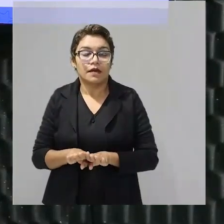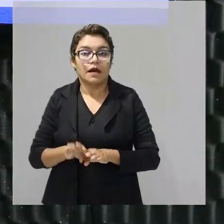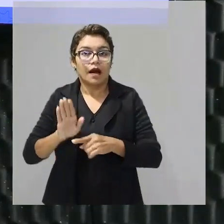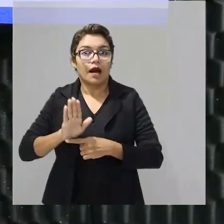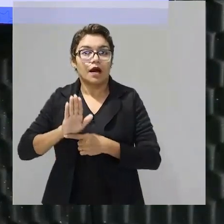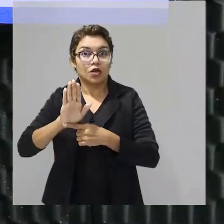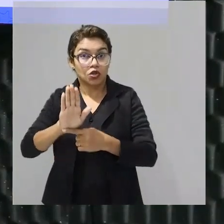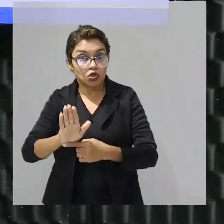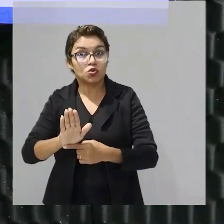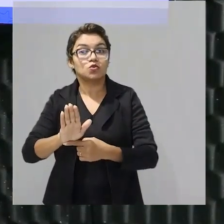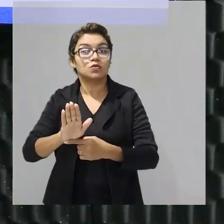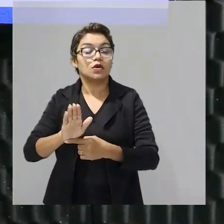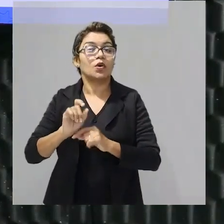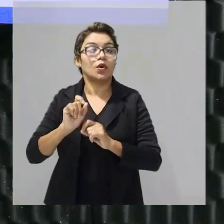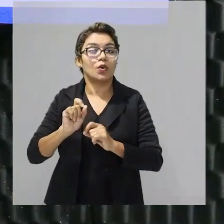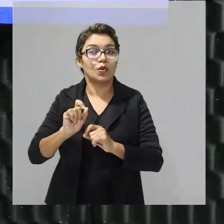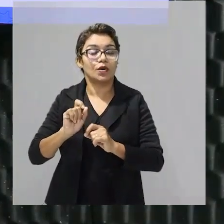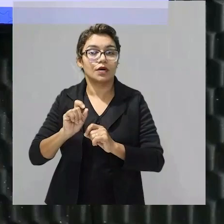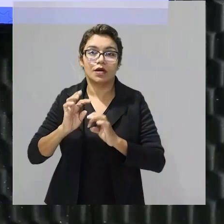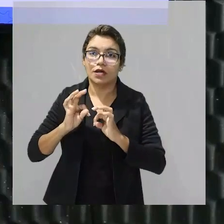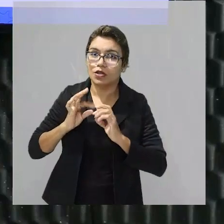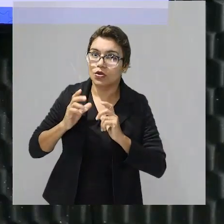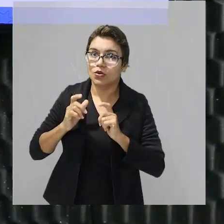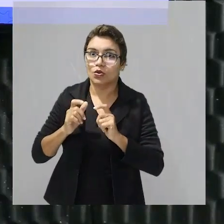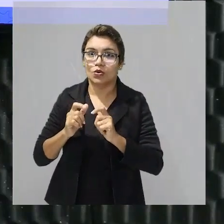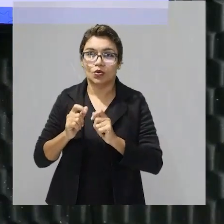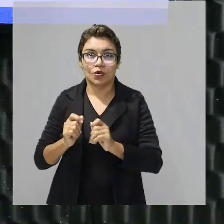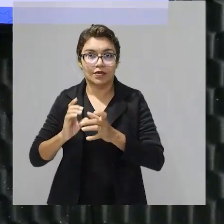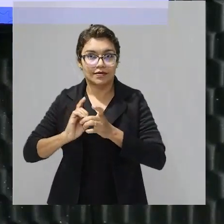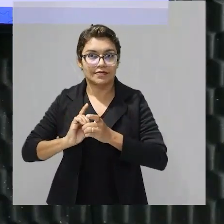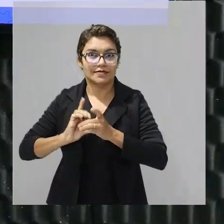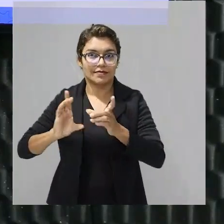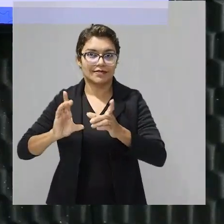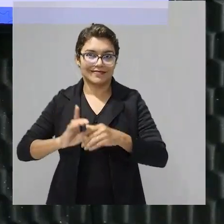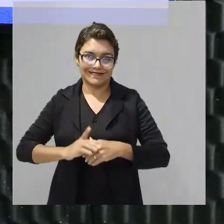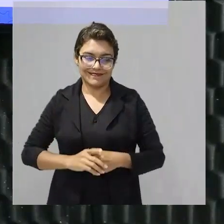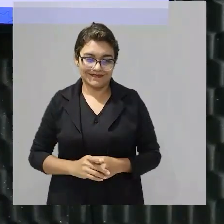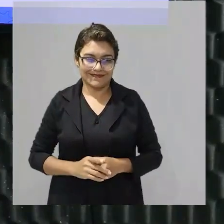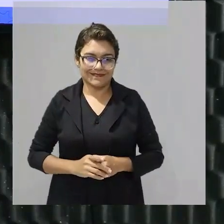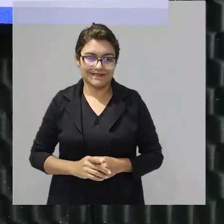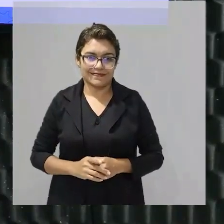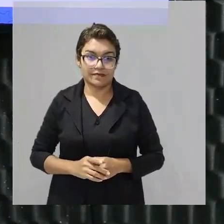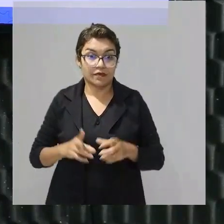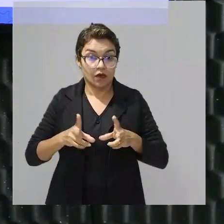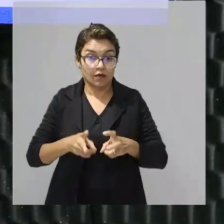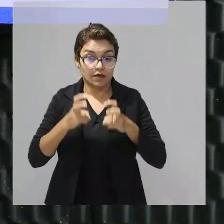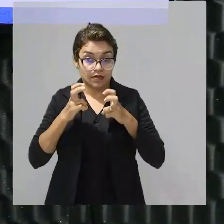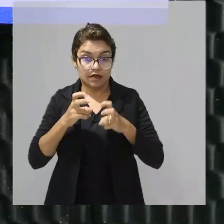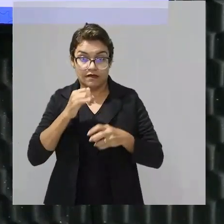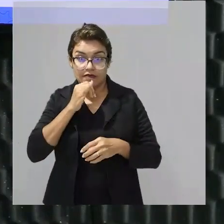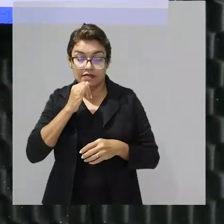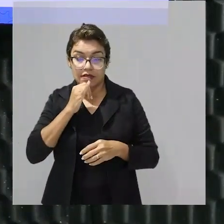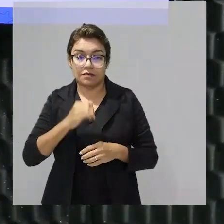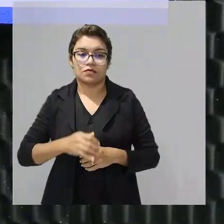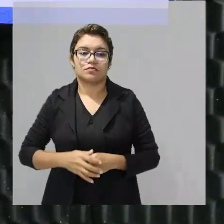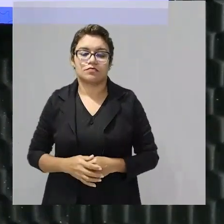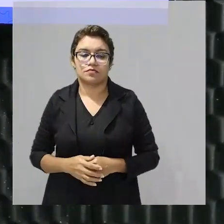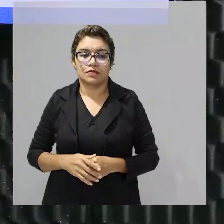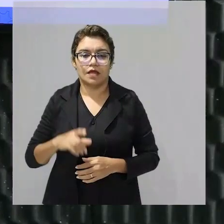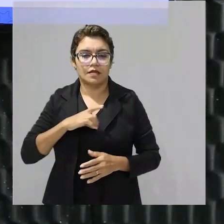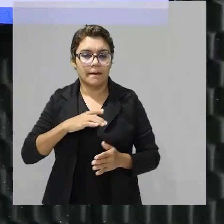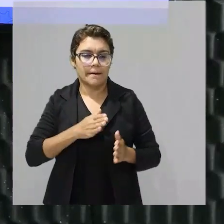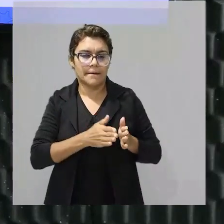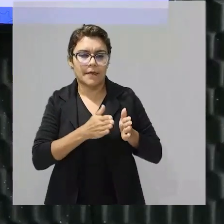essa proposta e ainda disse quais serão os benefícios, quais serão os efeitos, caso siga realmente